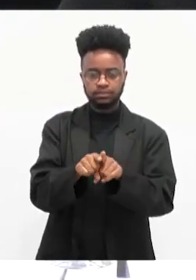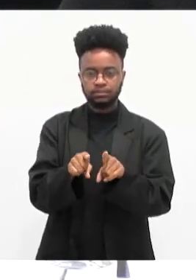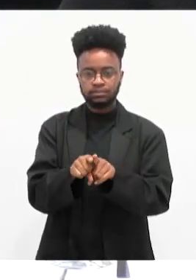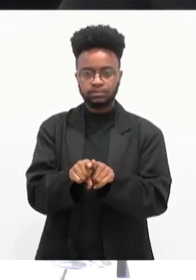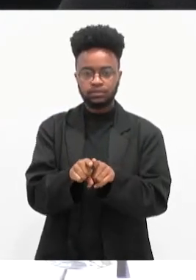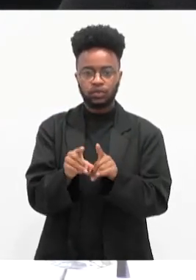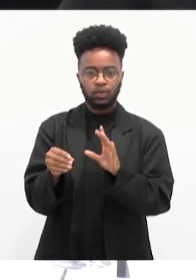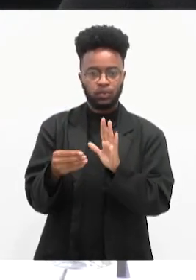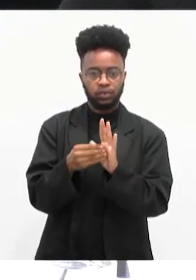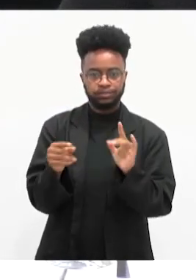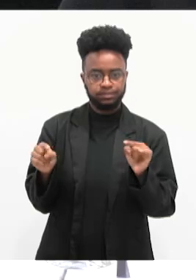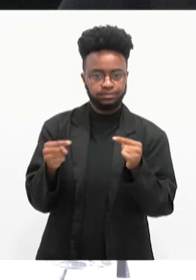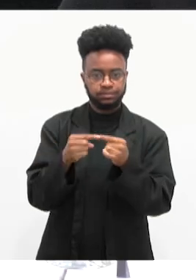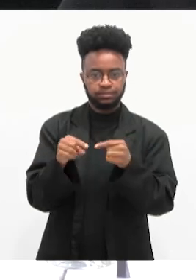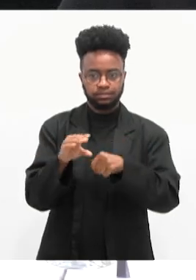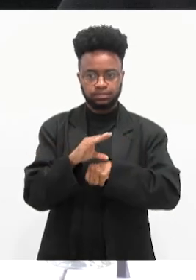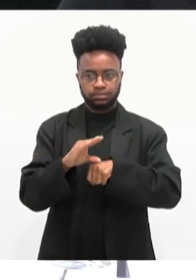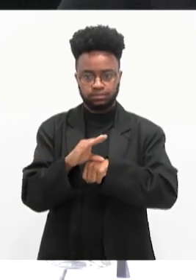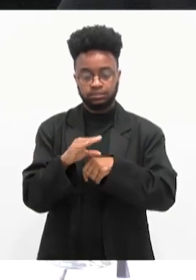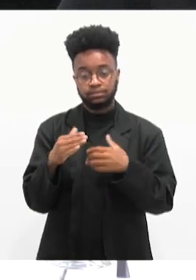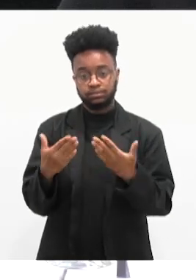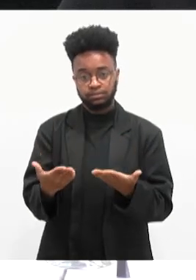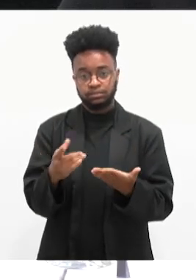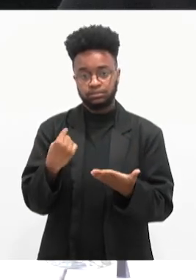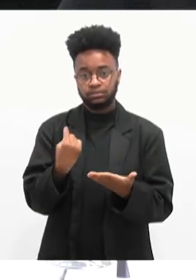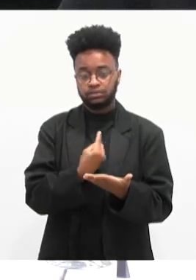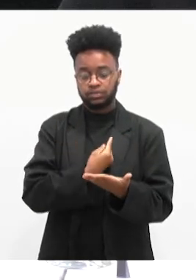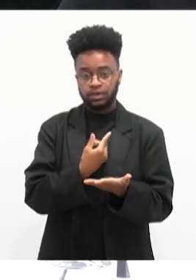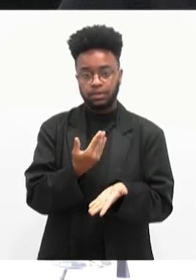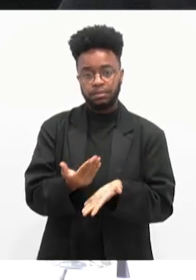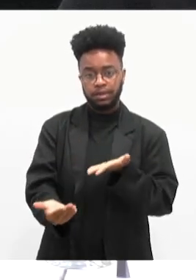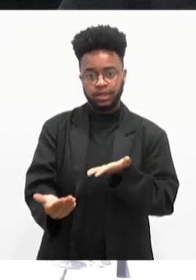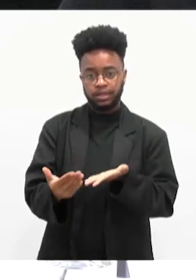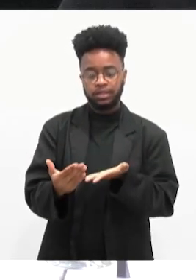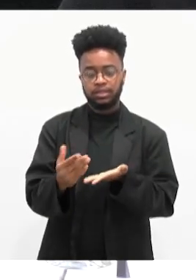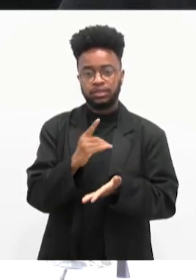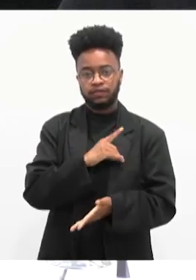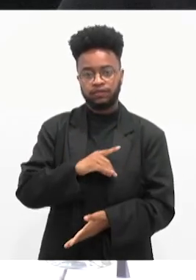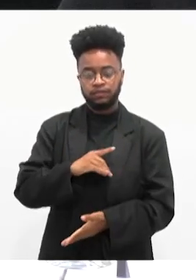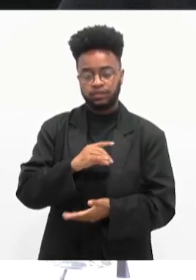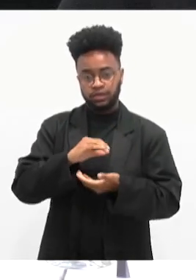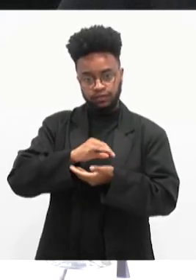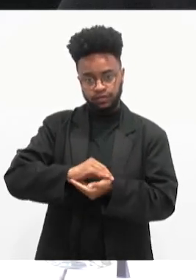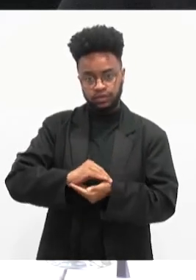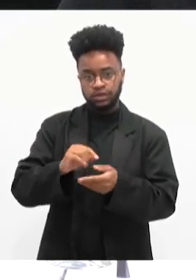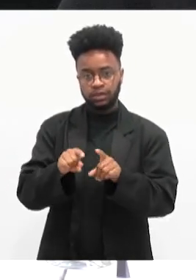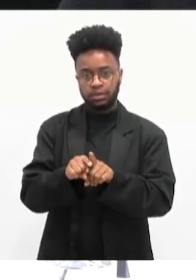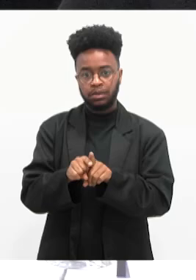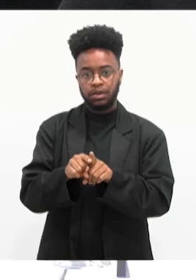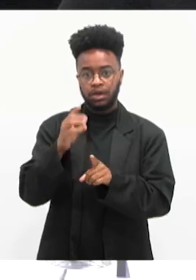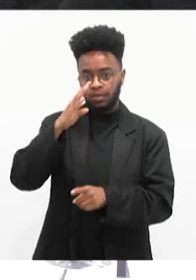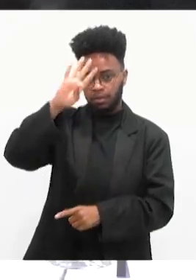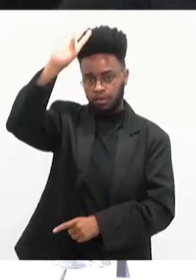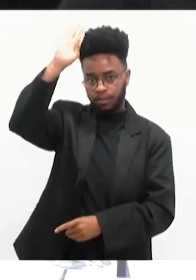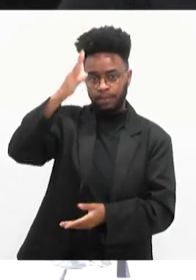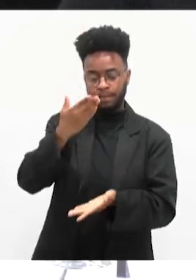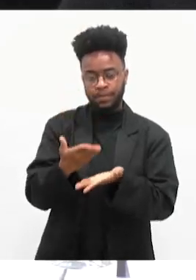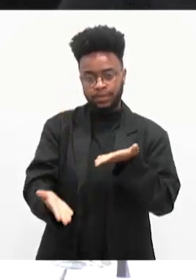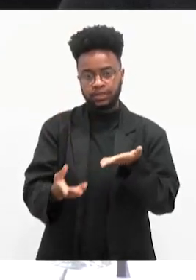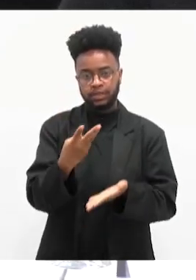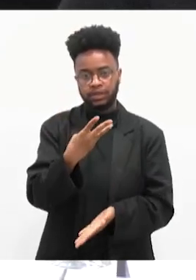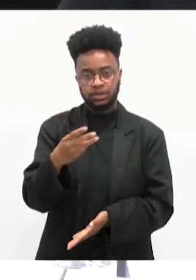considerou constitucional, porque nós íamos perder lá na Defesa Civil, no Corpo Bombeiros, mais de 300 milhões de